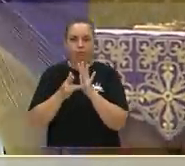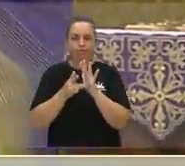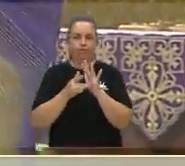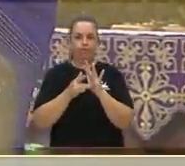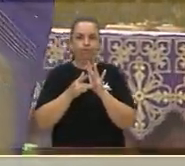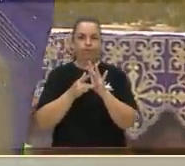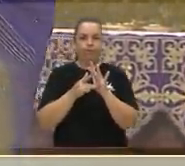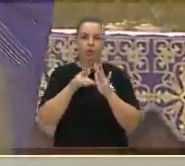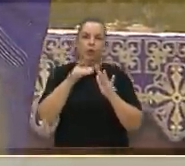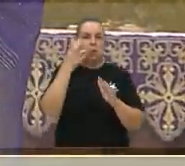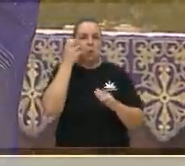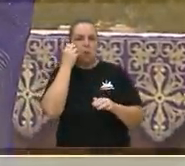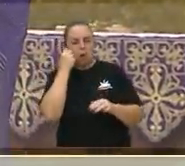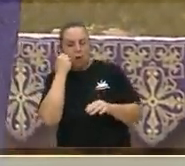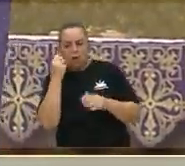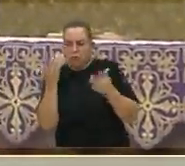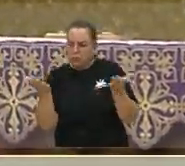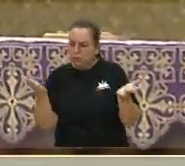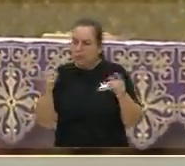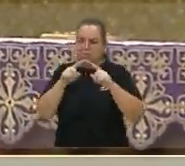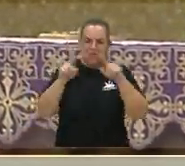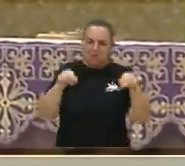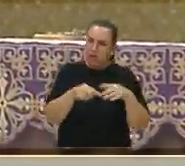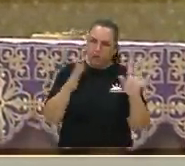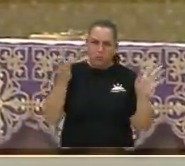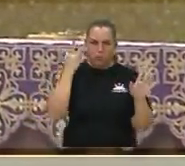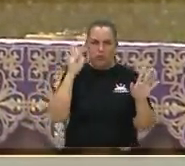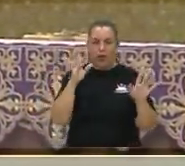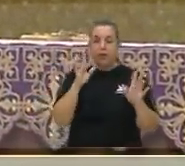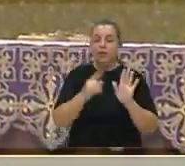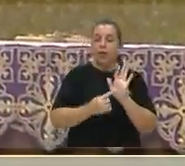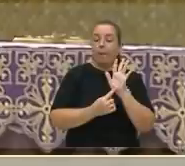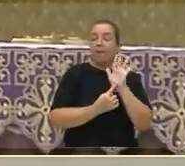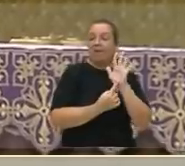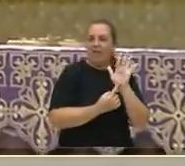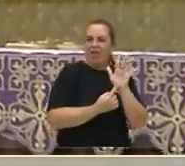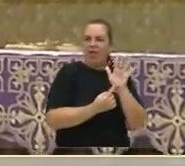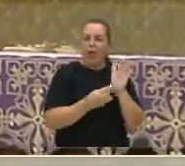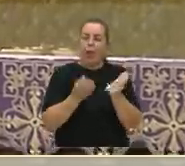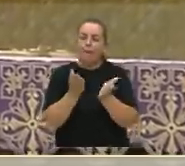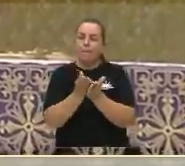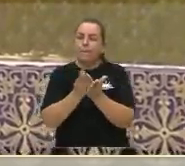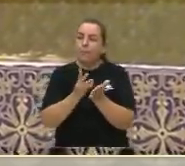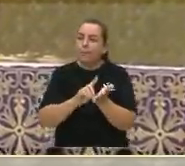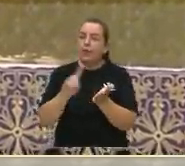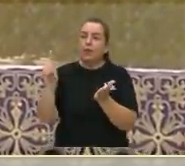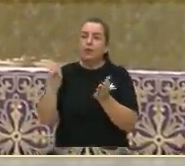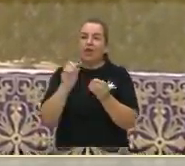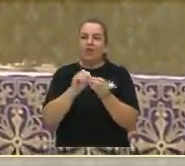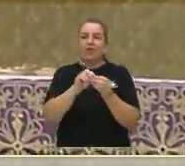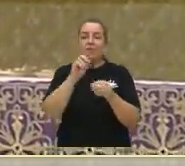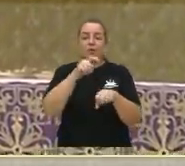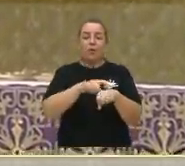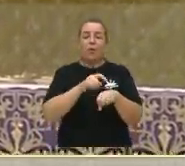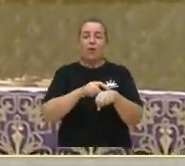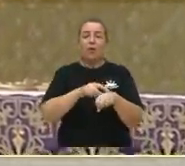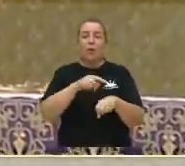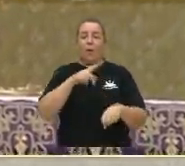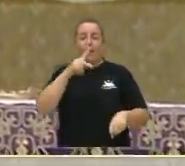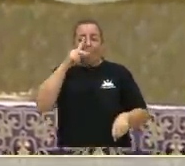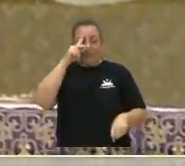sendo uma vela e faça se o momento pessoal de exame de consciência